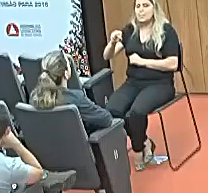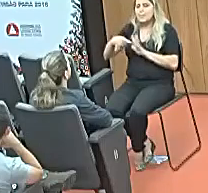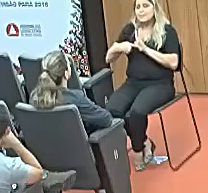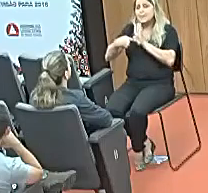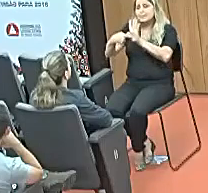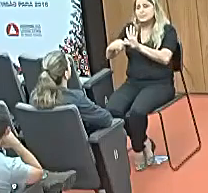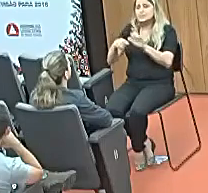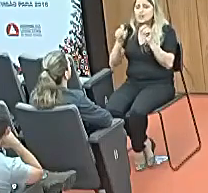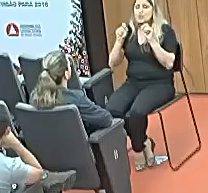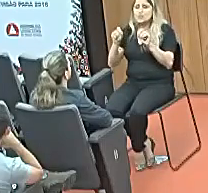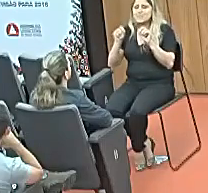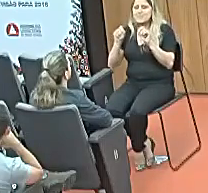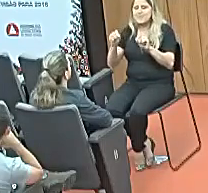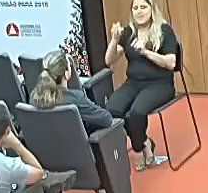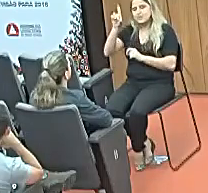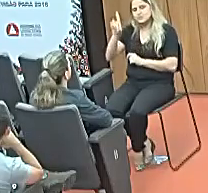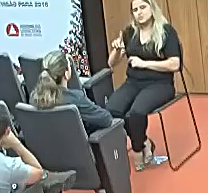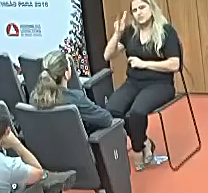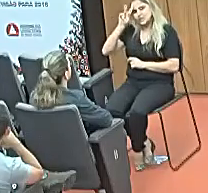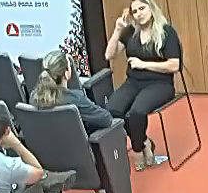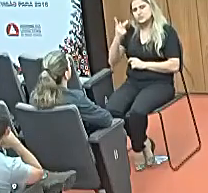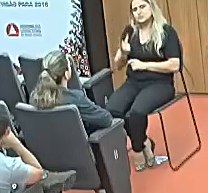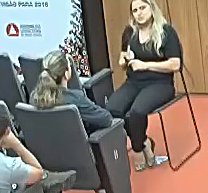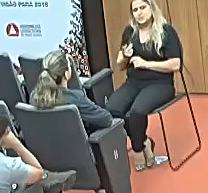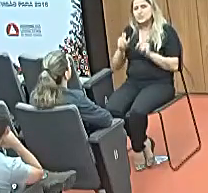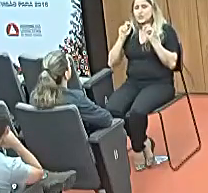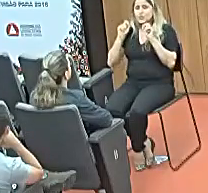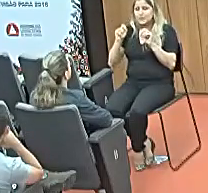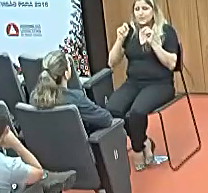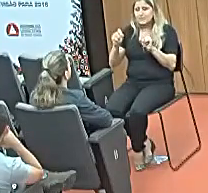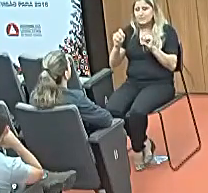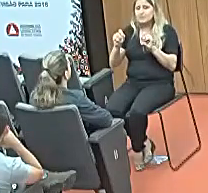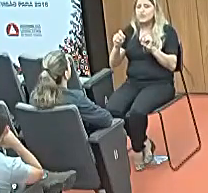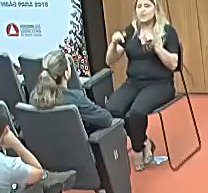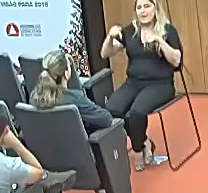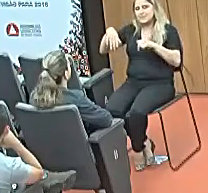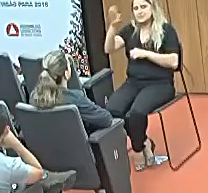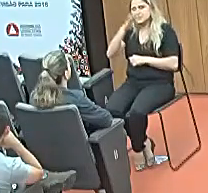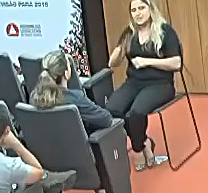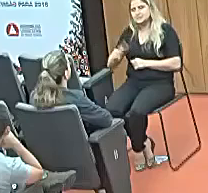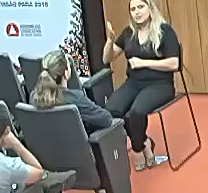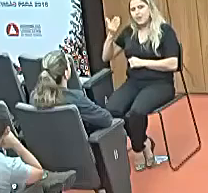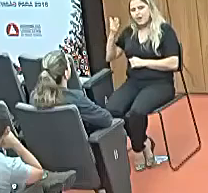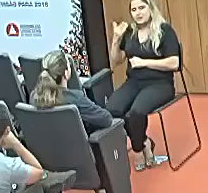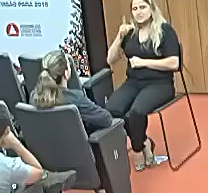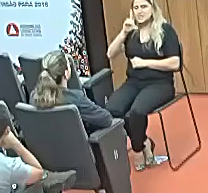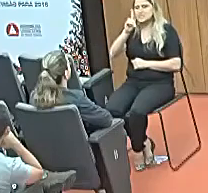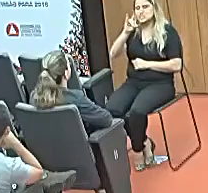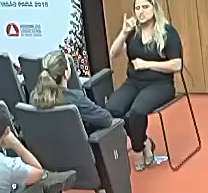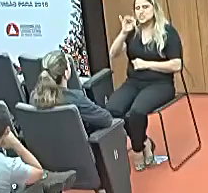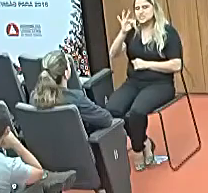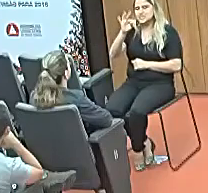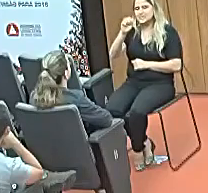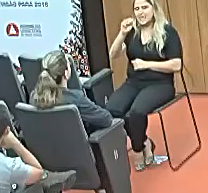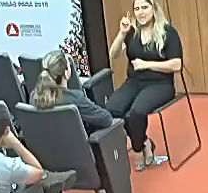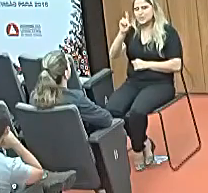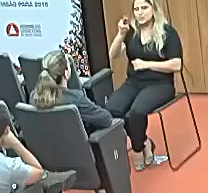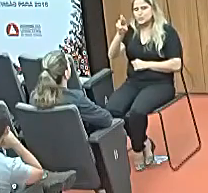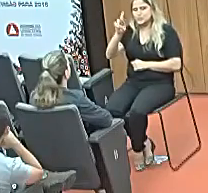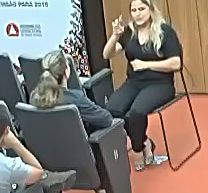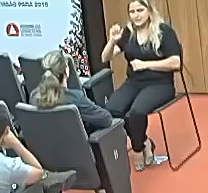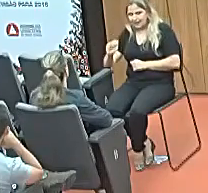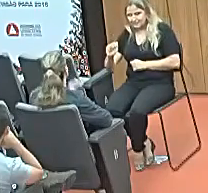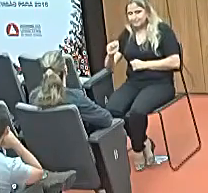do que foi direitos humanos e o que foi o processo de ditadura no brasil trazendo à tona a perspectiva daqui de belo horizonte é